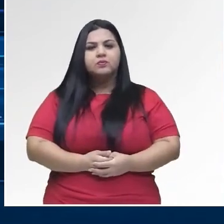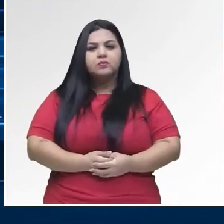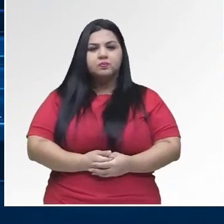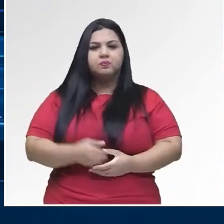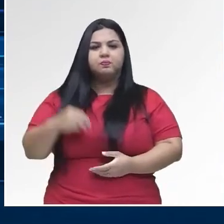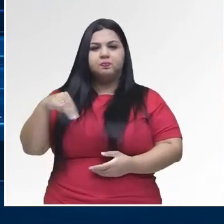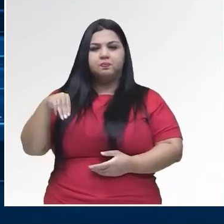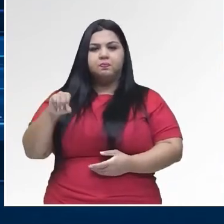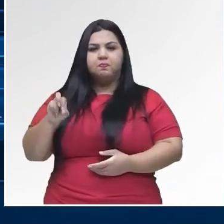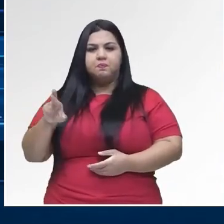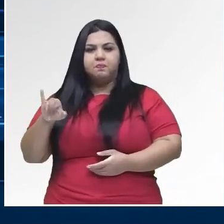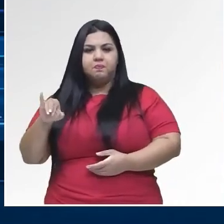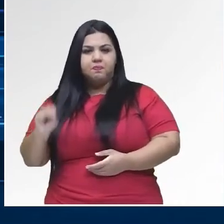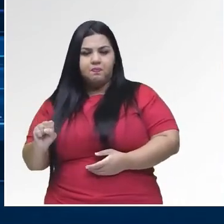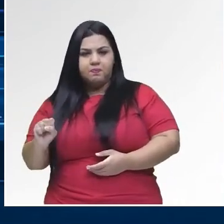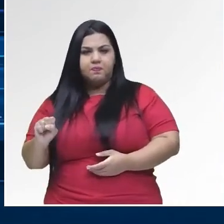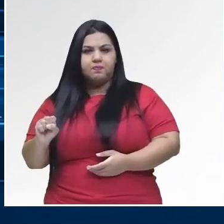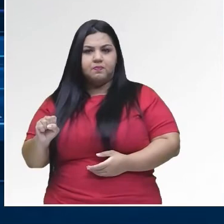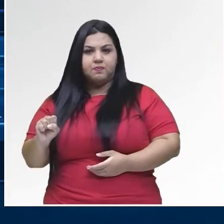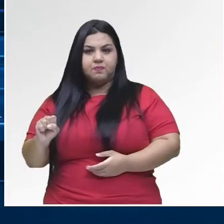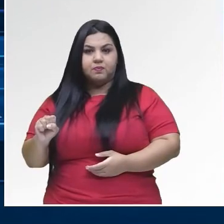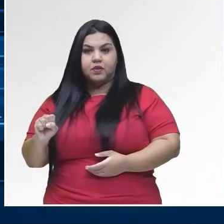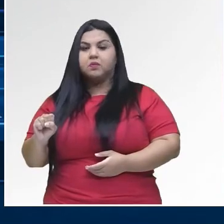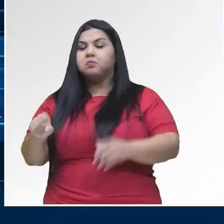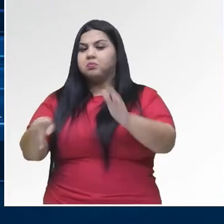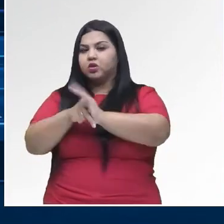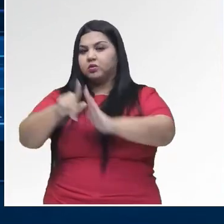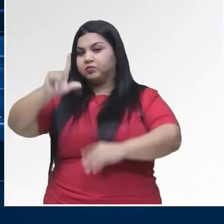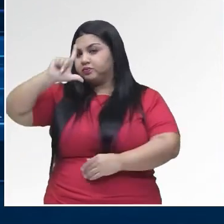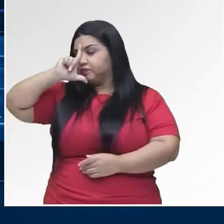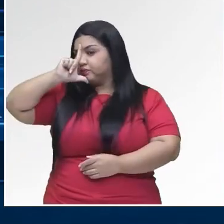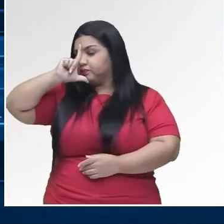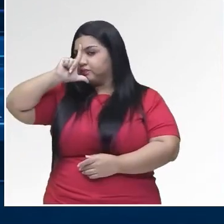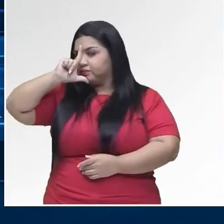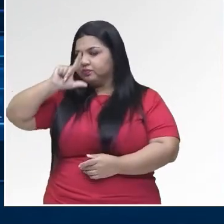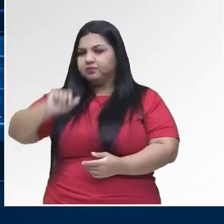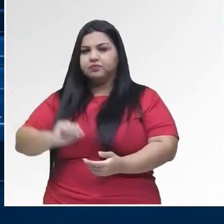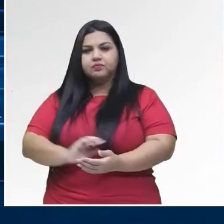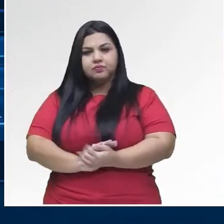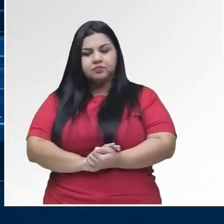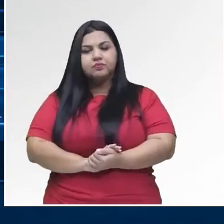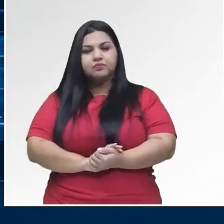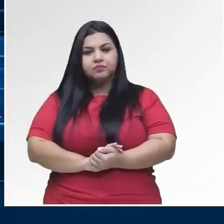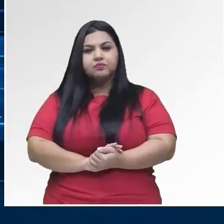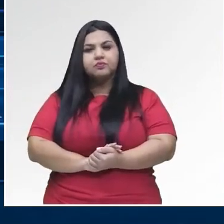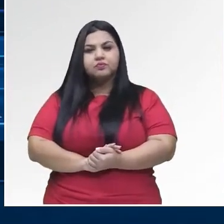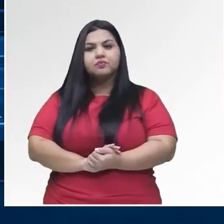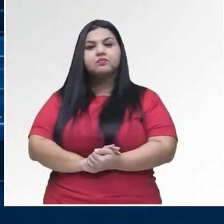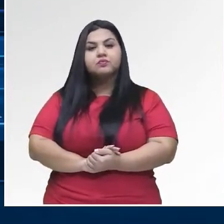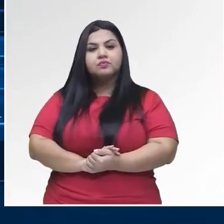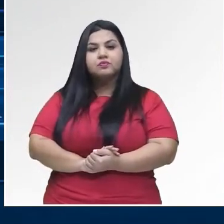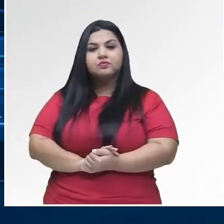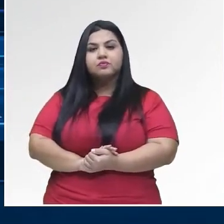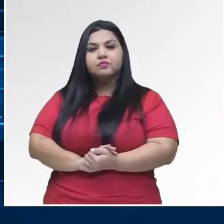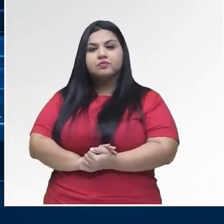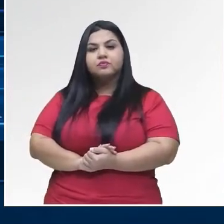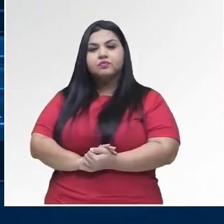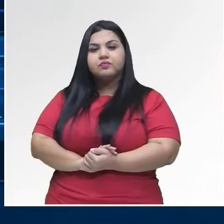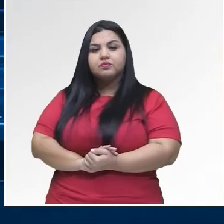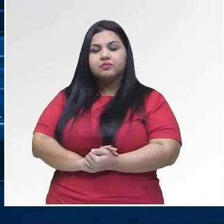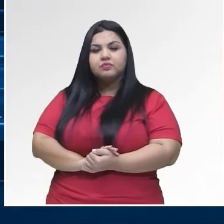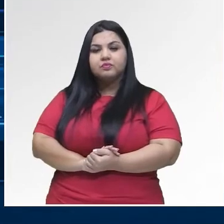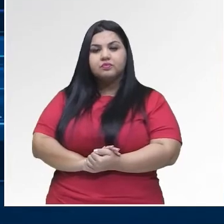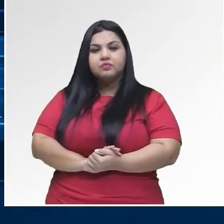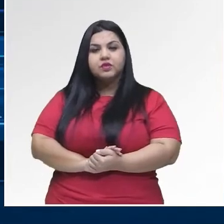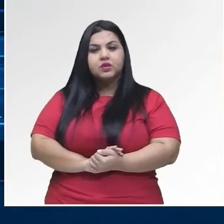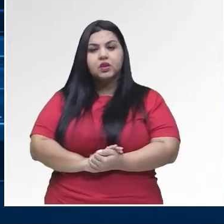Mores, né? É do latim. Mores, moral, né? Que está